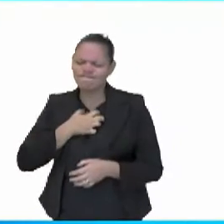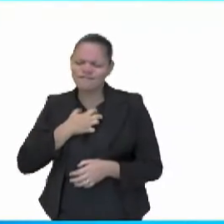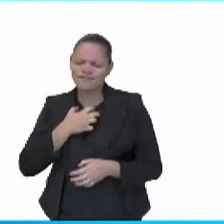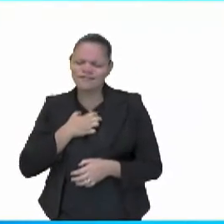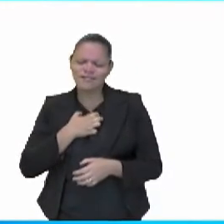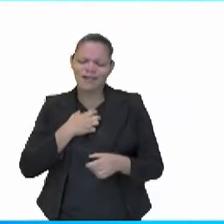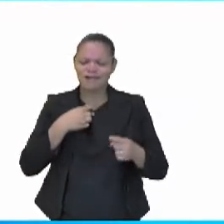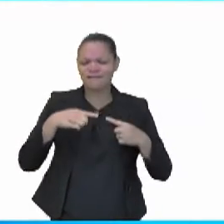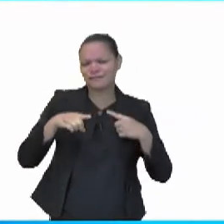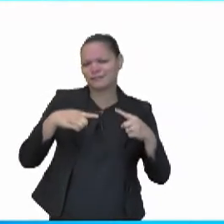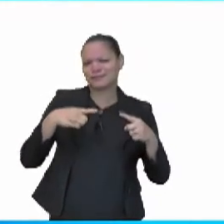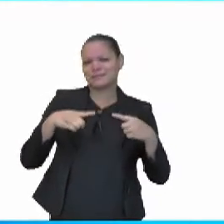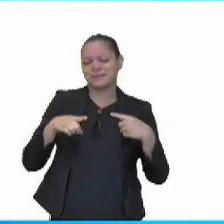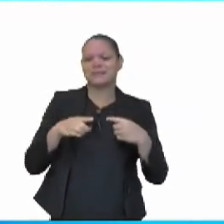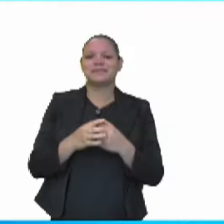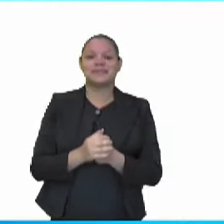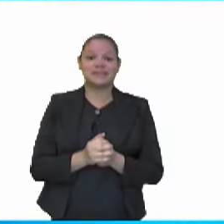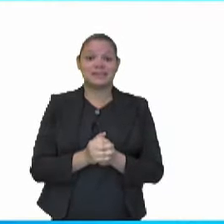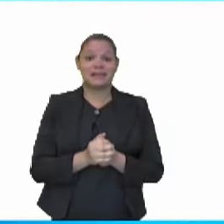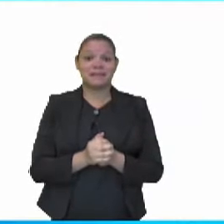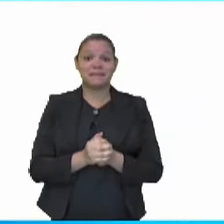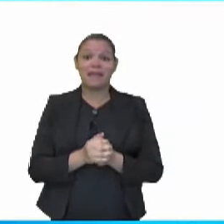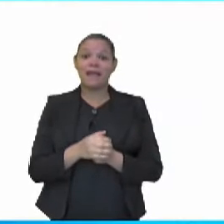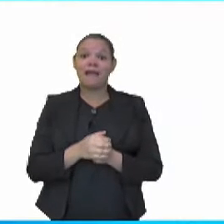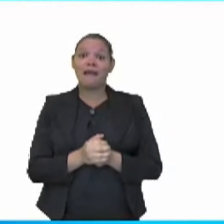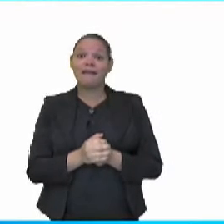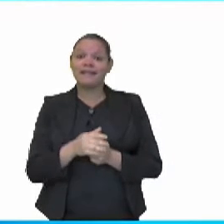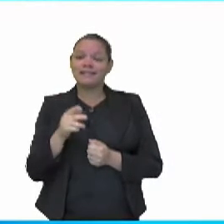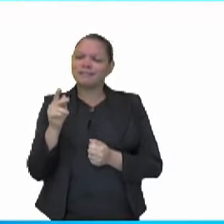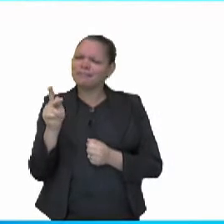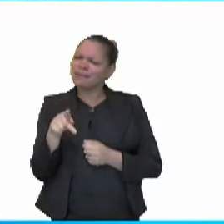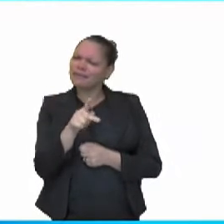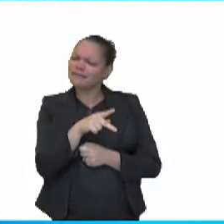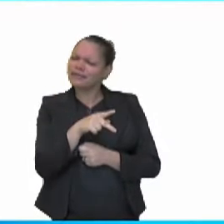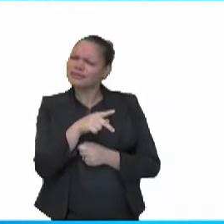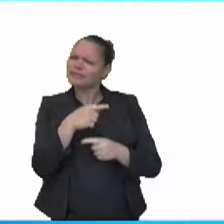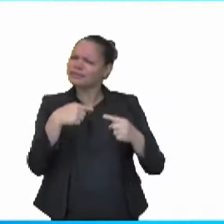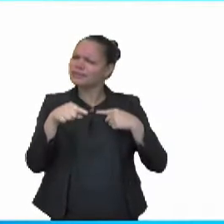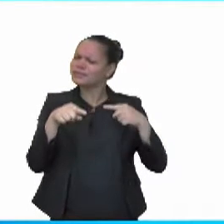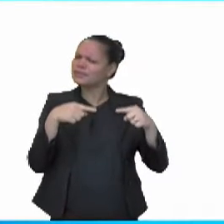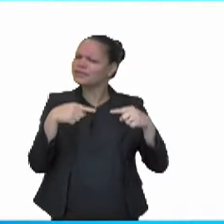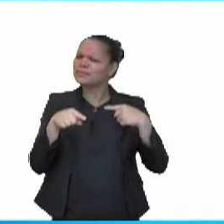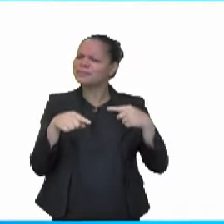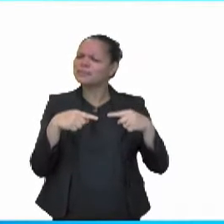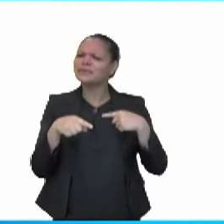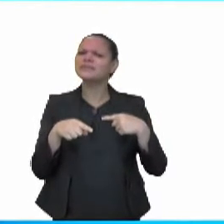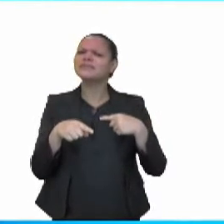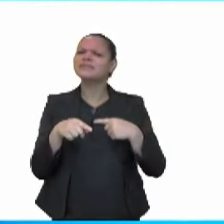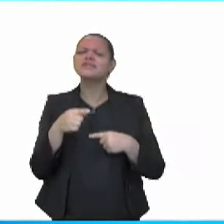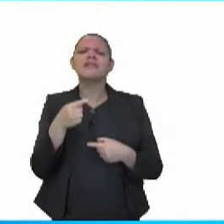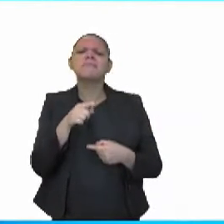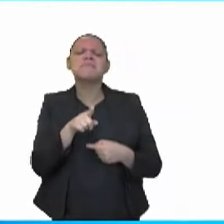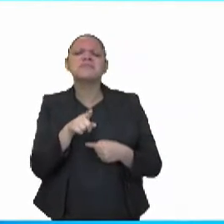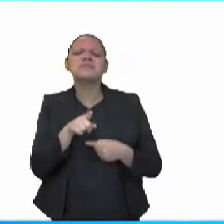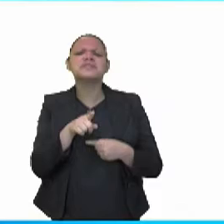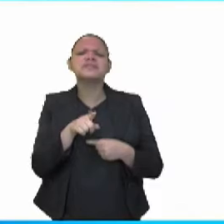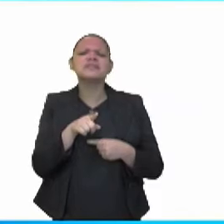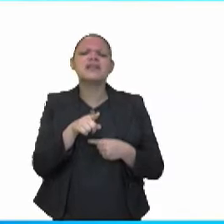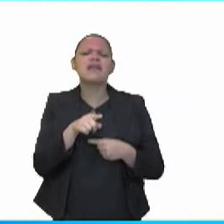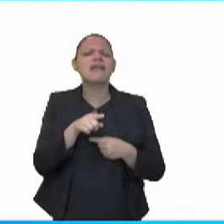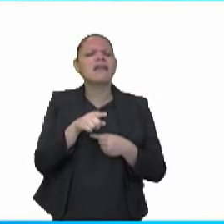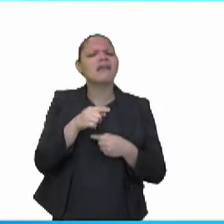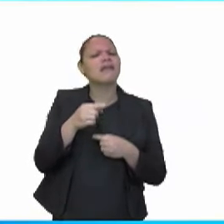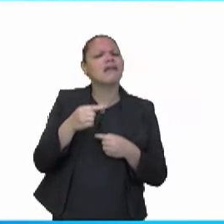Tiago. Você é professor de música, né, no município. Tiago, conte um pouquinho para nós